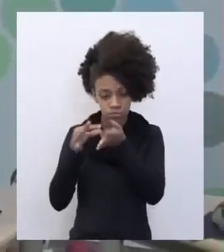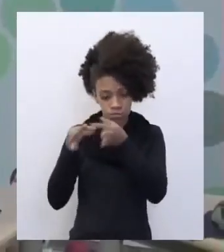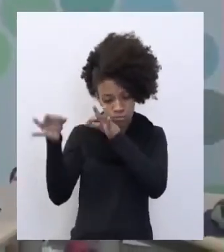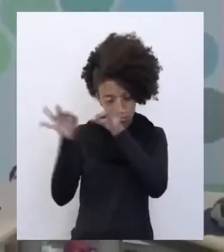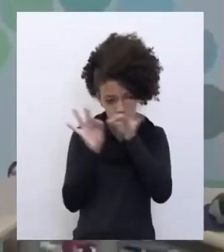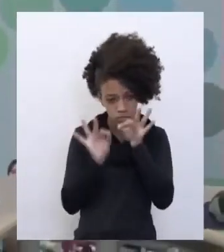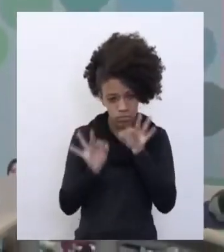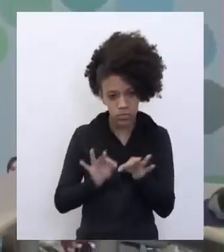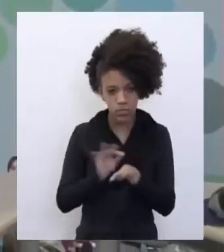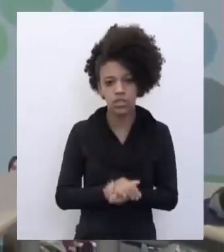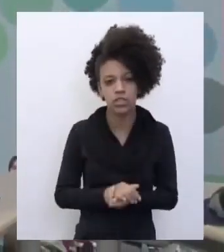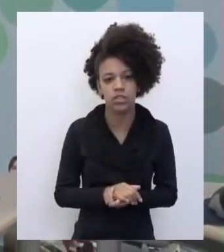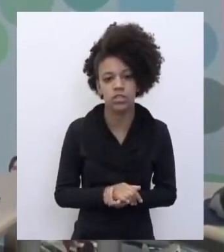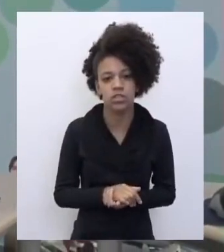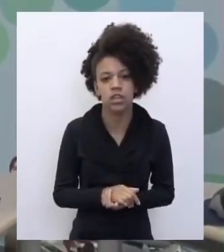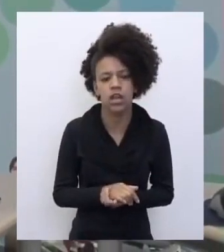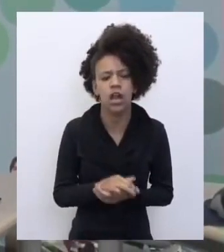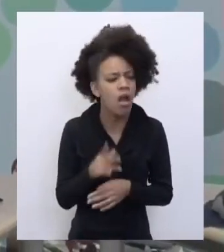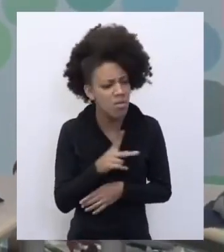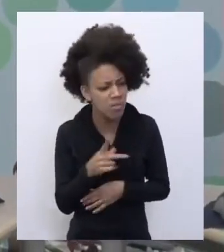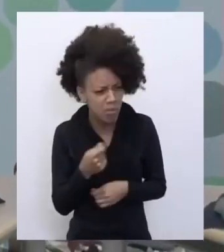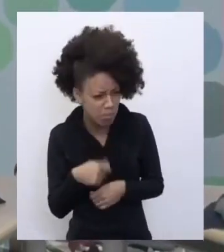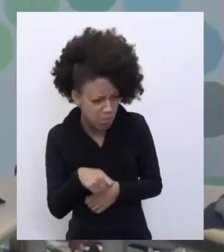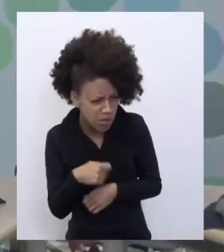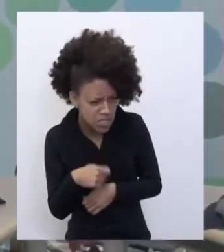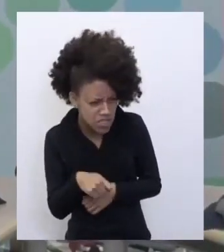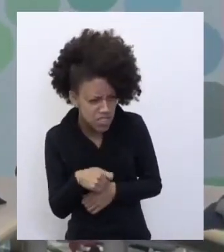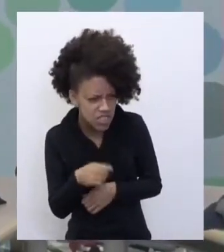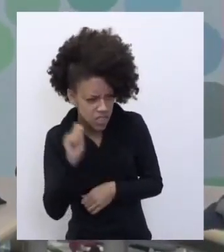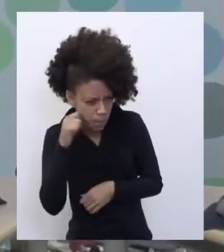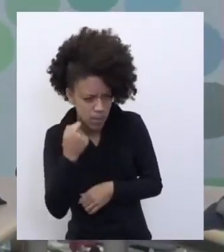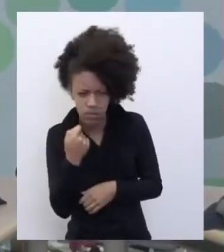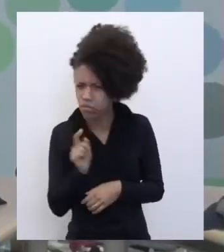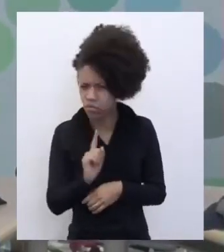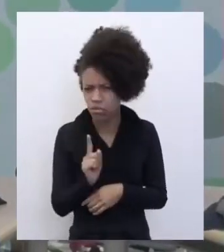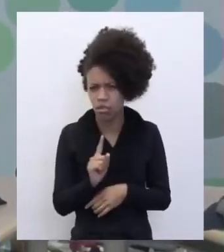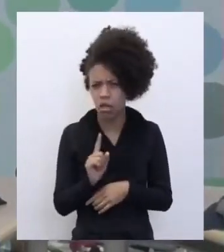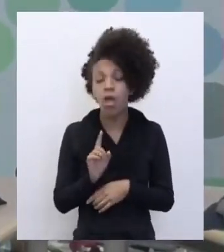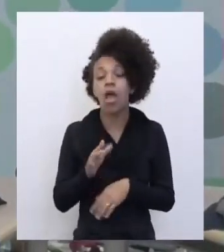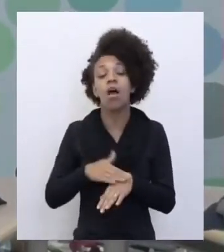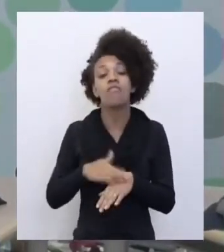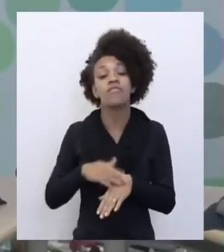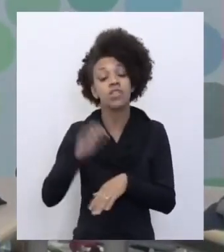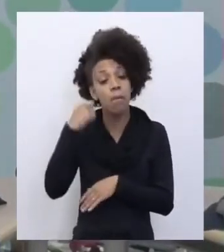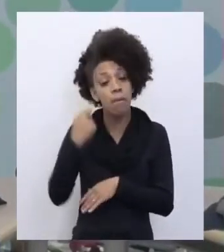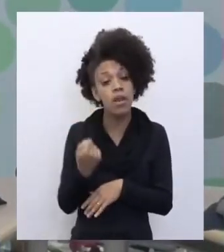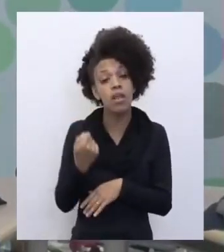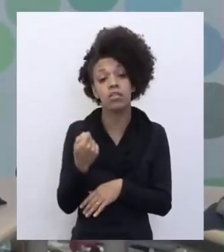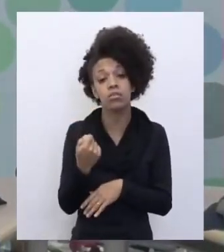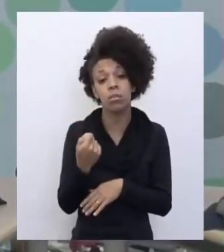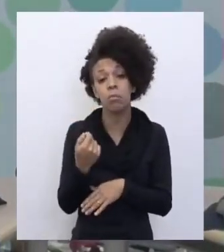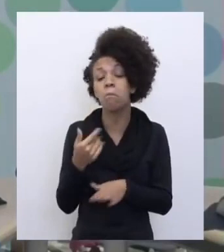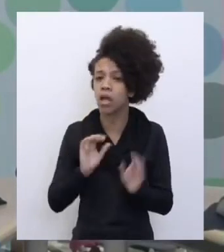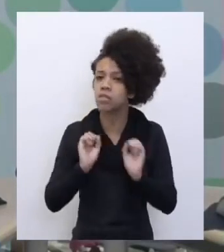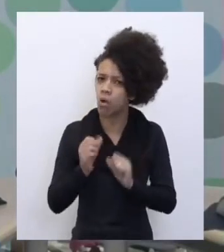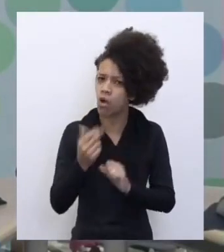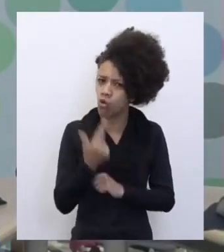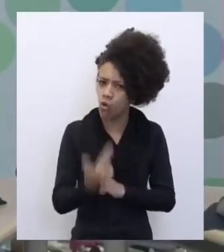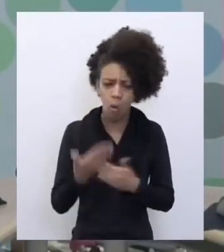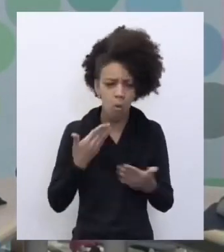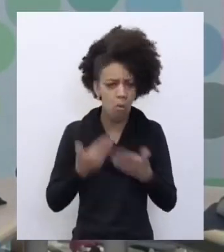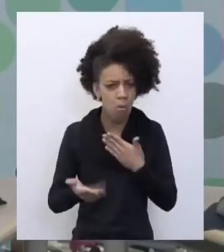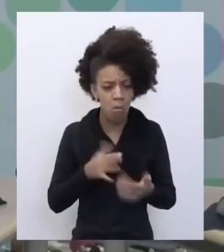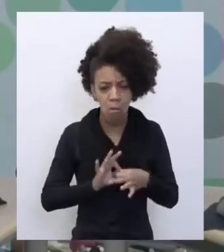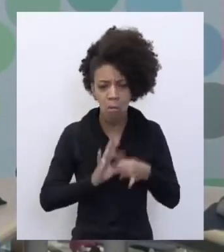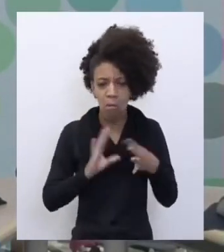no palito. Professora, precisa ser em preto? Não, pode ser de qualquer cor. Eu fiz em preto, tá, ó, recortada no palito e